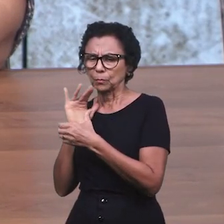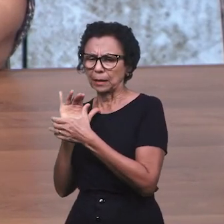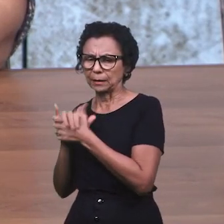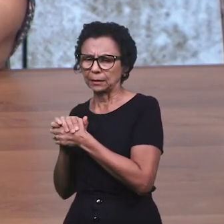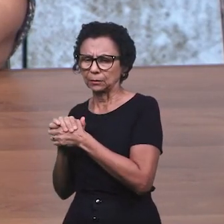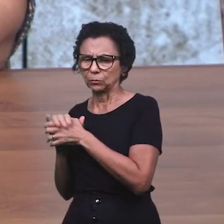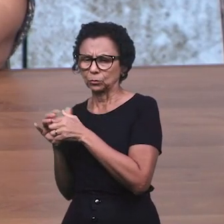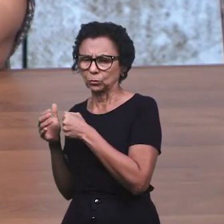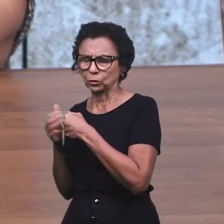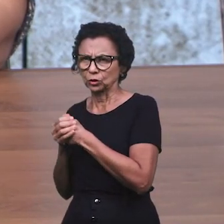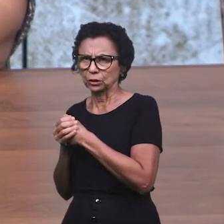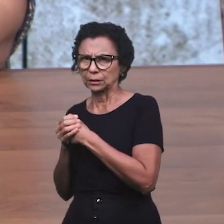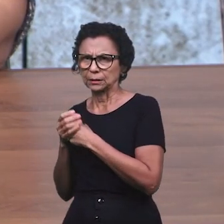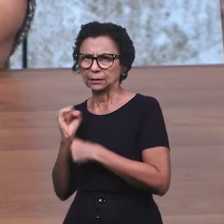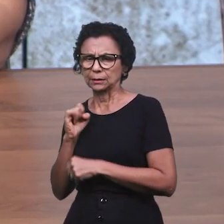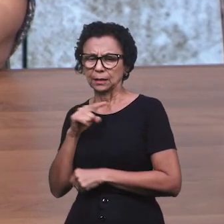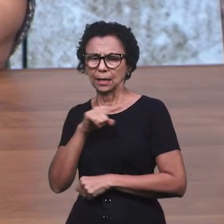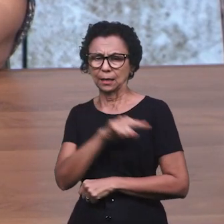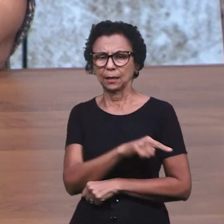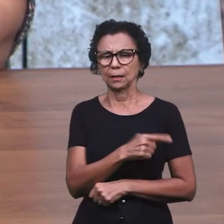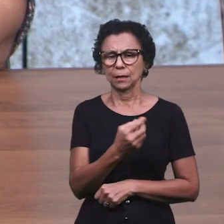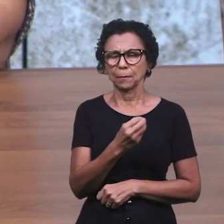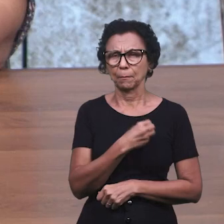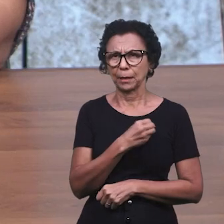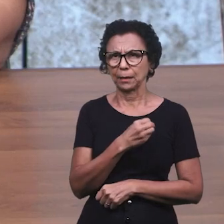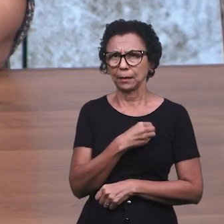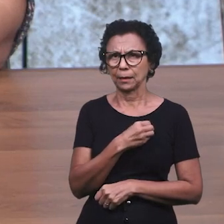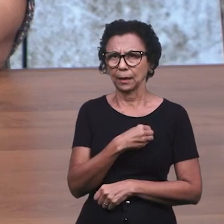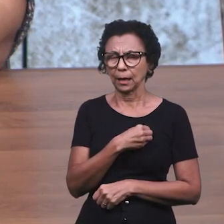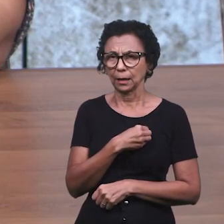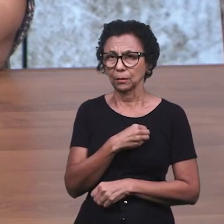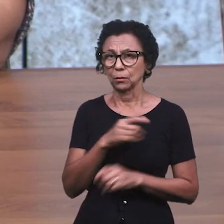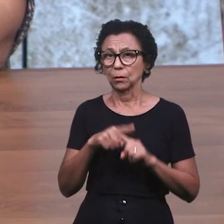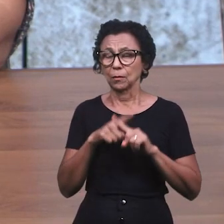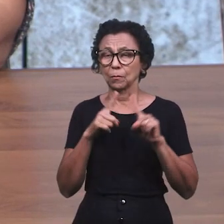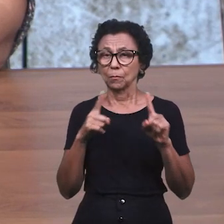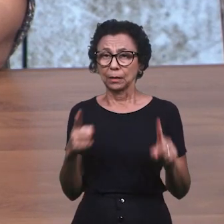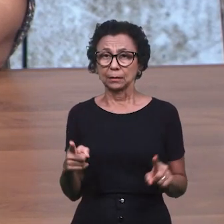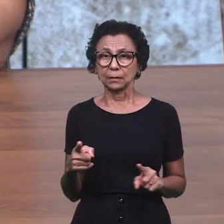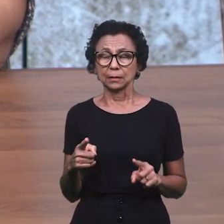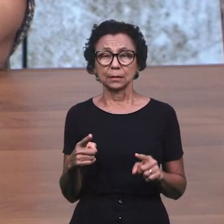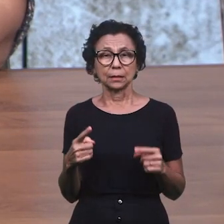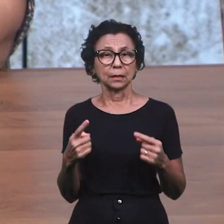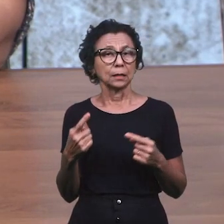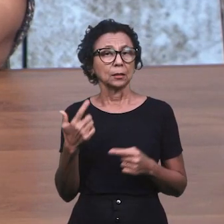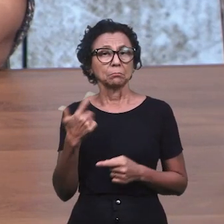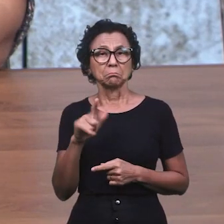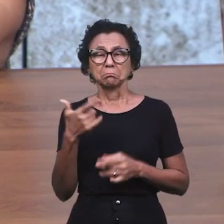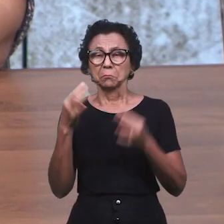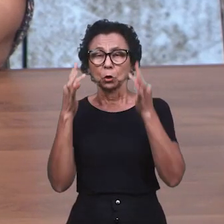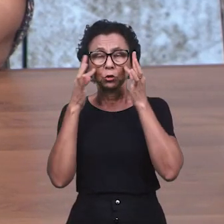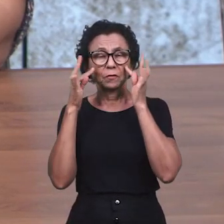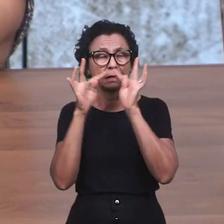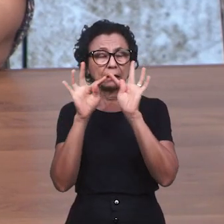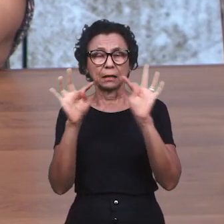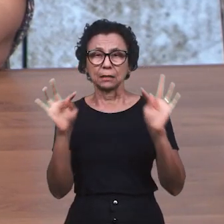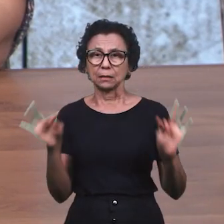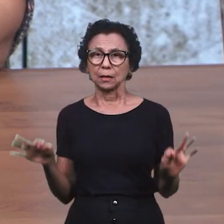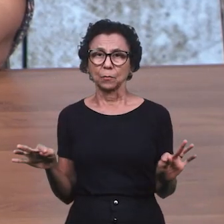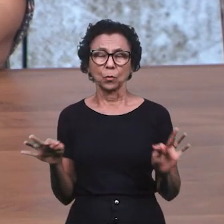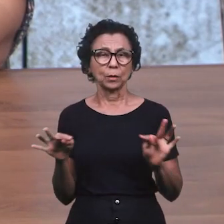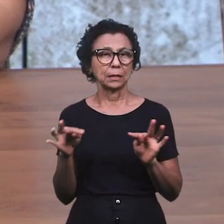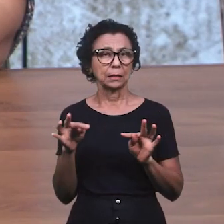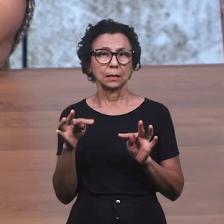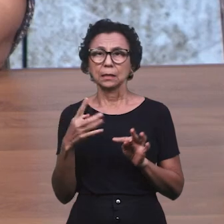ela contaminado, e contra ela não houver testemunha, e no feito não for